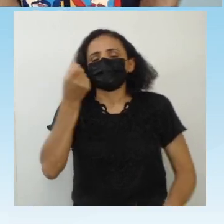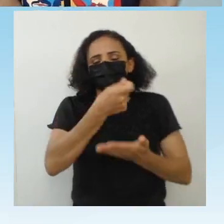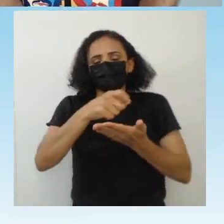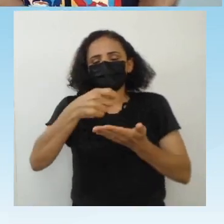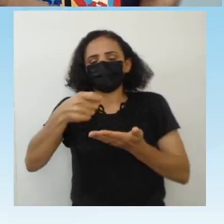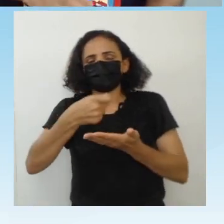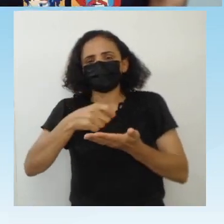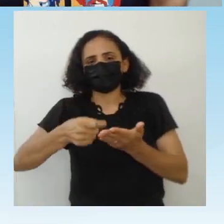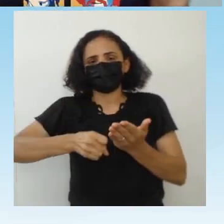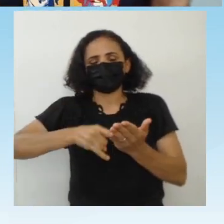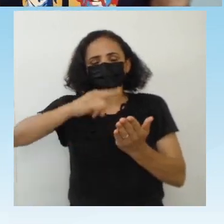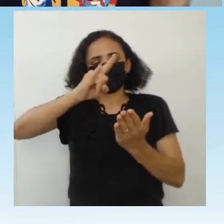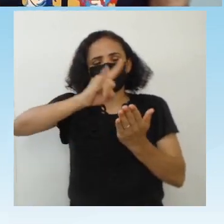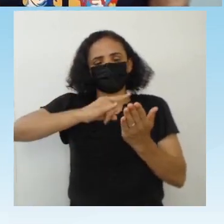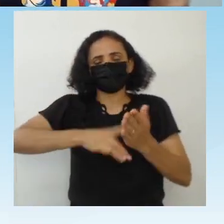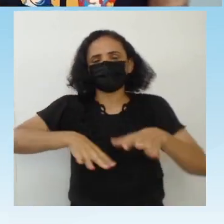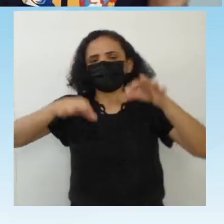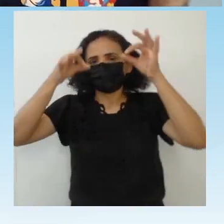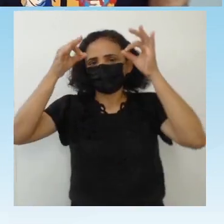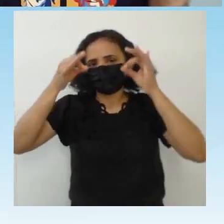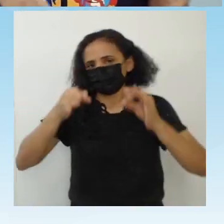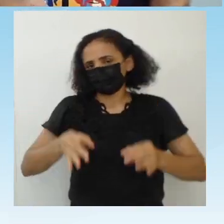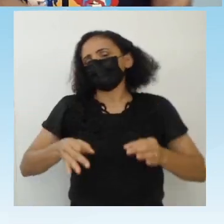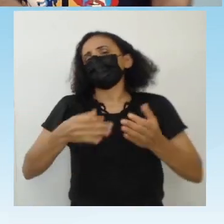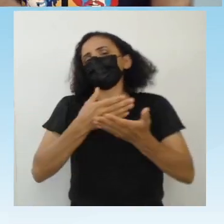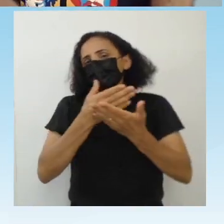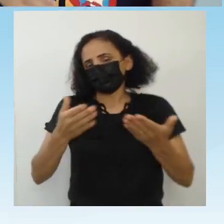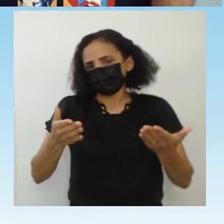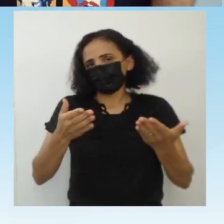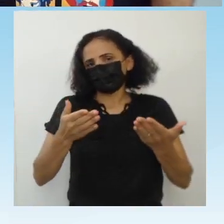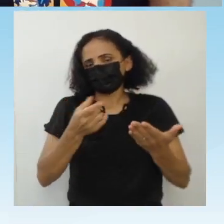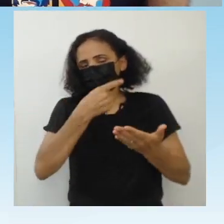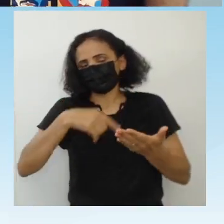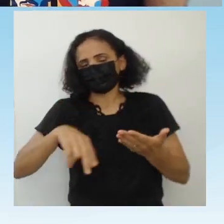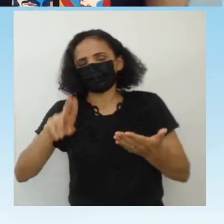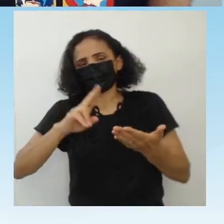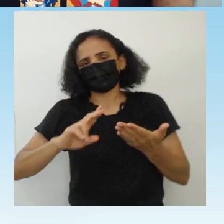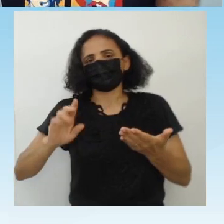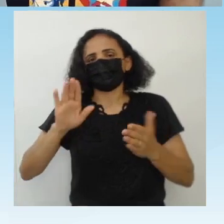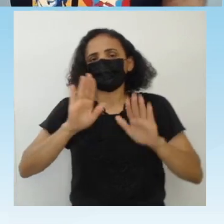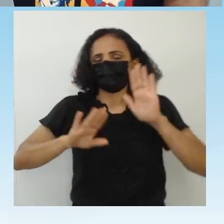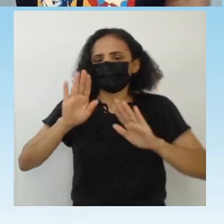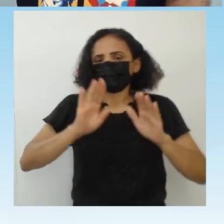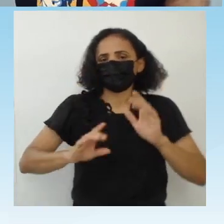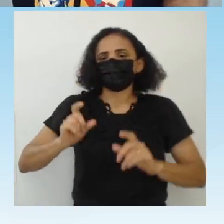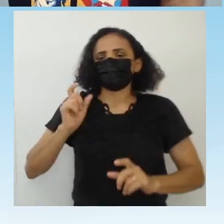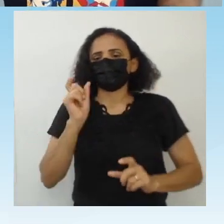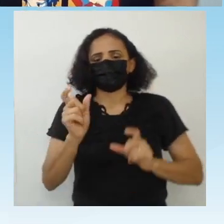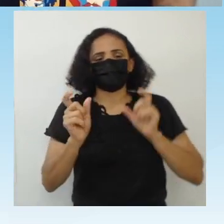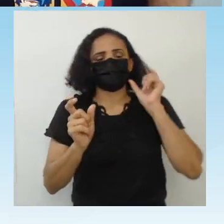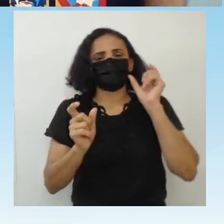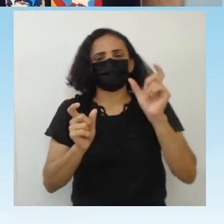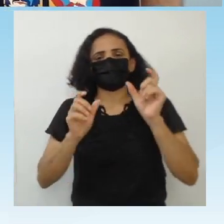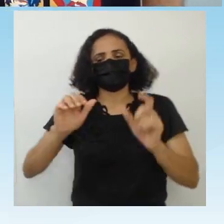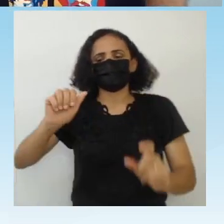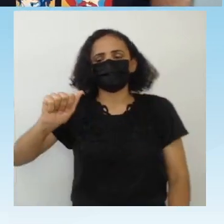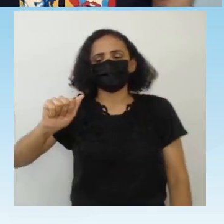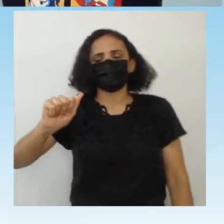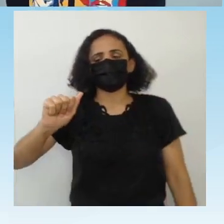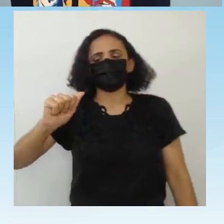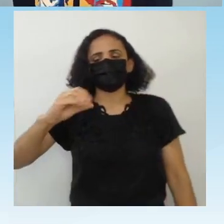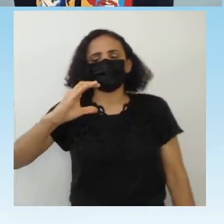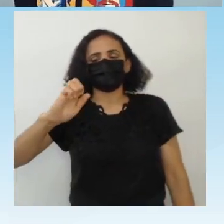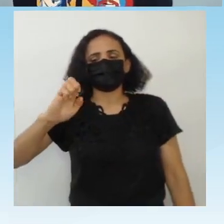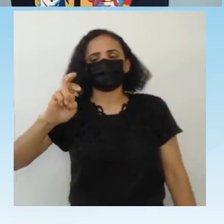certamente na redação algum momento essa preposição, então tem que ter muito cuidado. A locução prepositiva acerca de pode